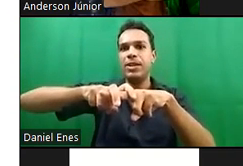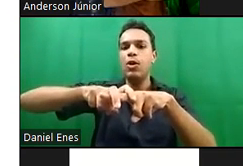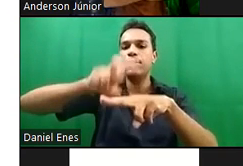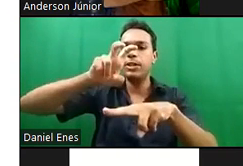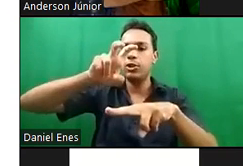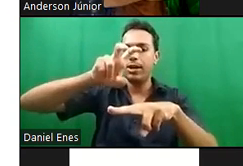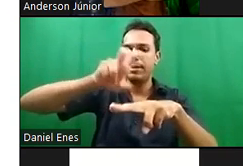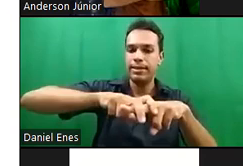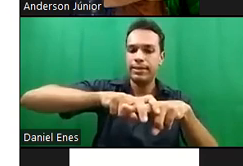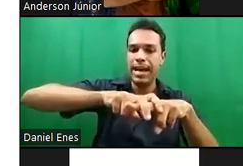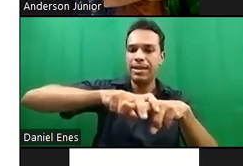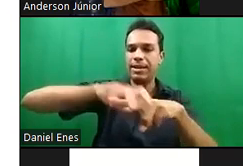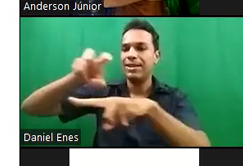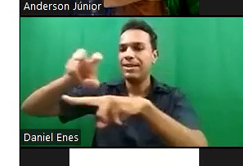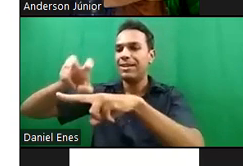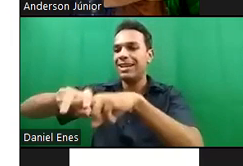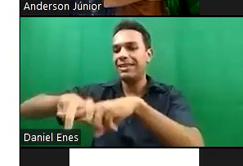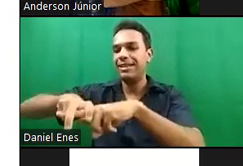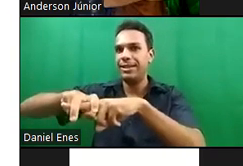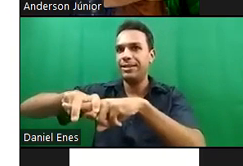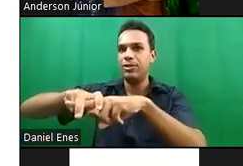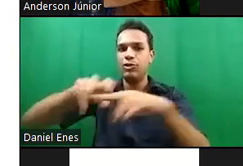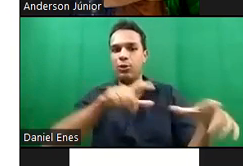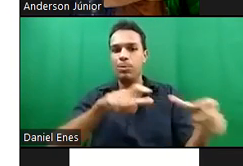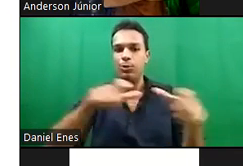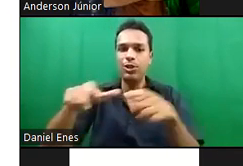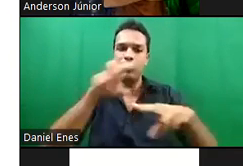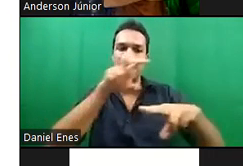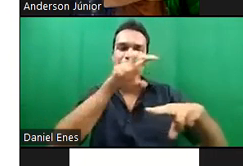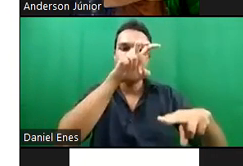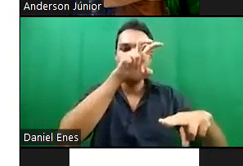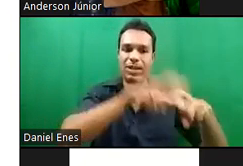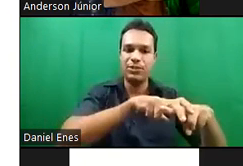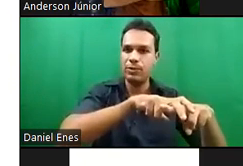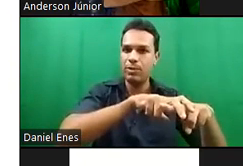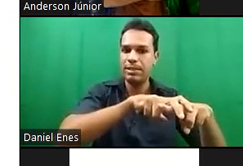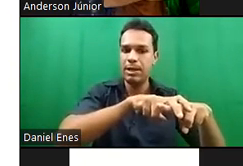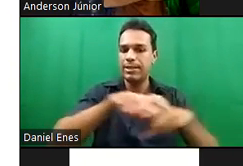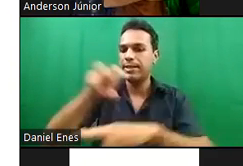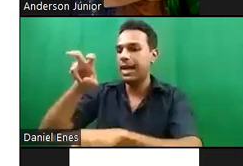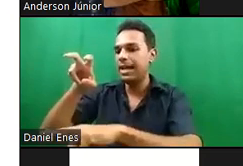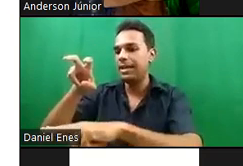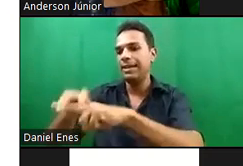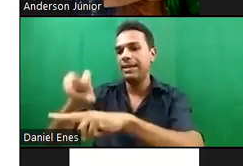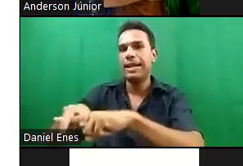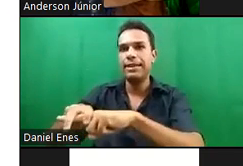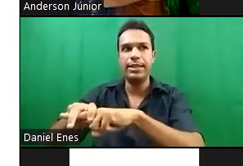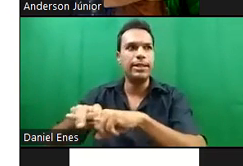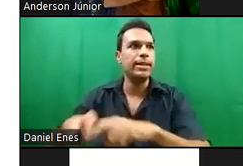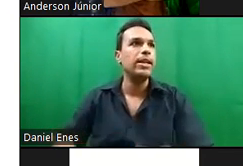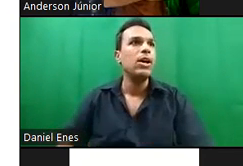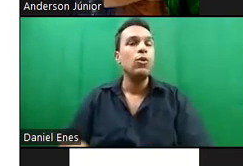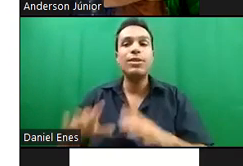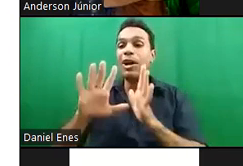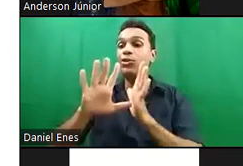vezes. Ou seja, ó, sentar, cadeira. Só estou mudando de lugar para ficar mais fácil de visualizar. Ó. Sentar,